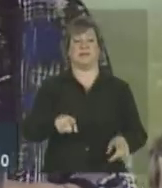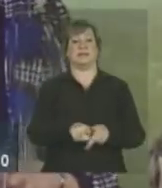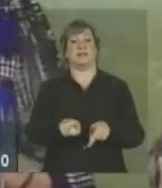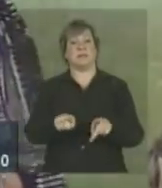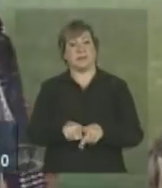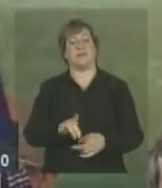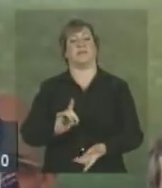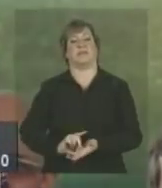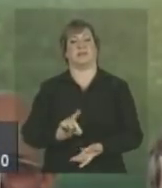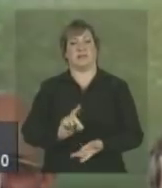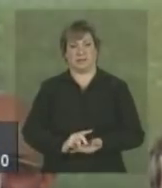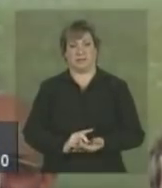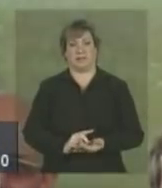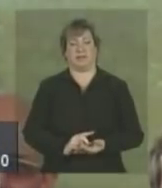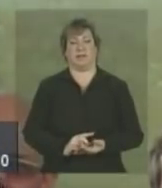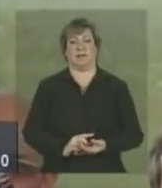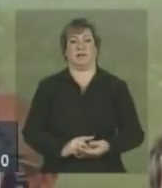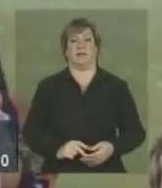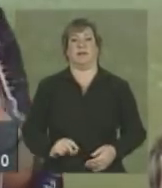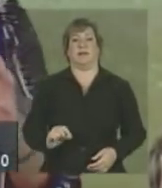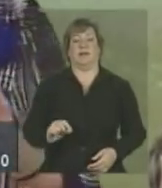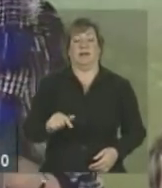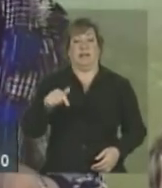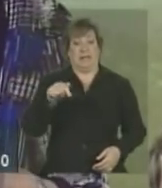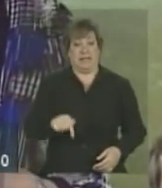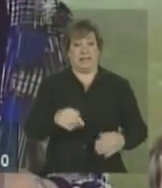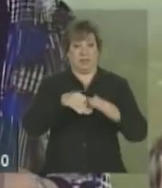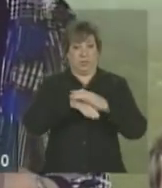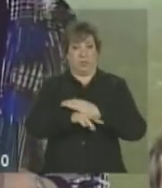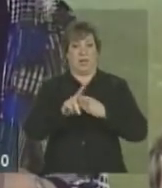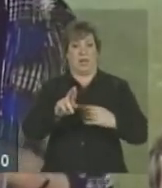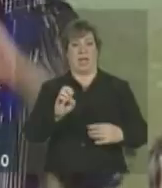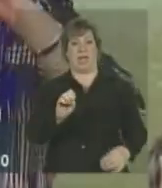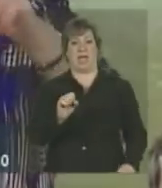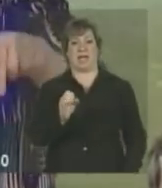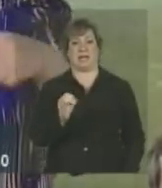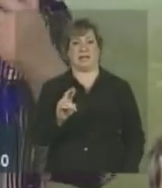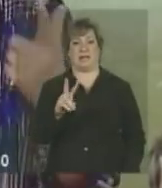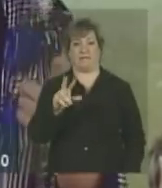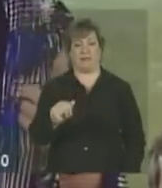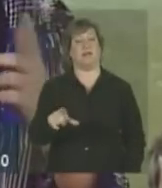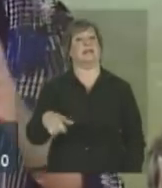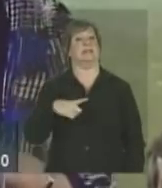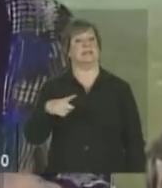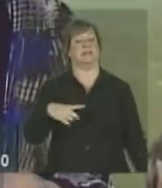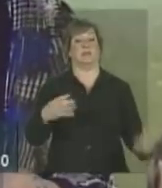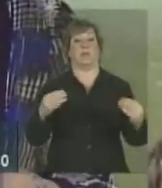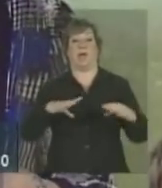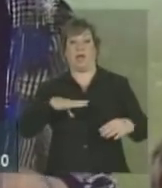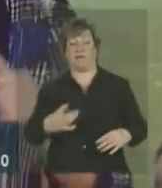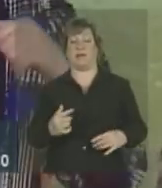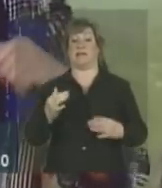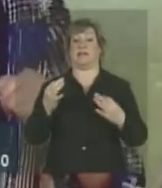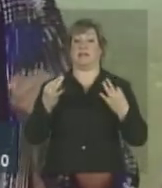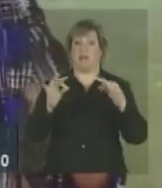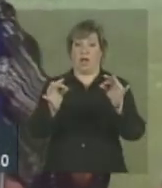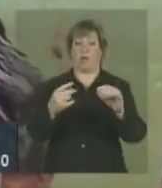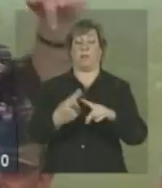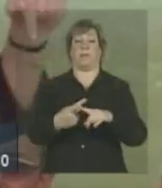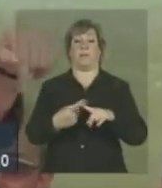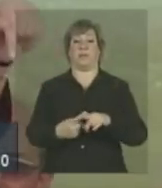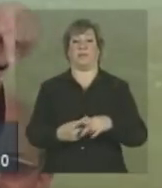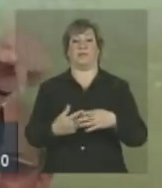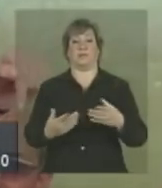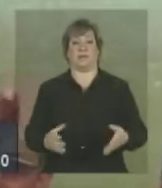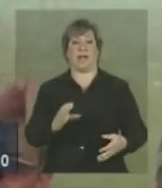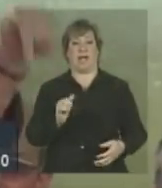verdade que essa reserva tem grandes desafios tecnológicos e, portanto,